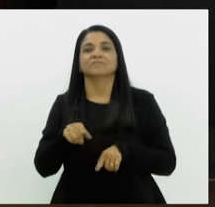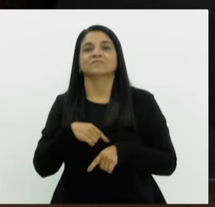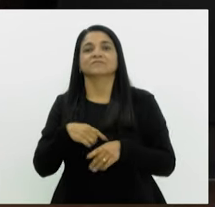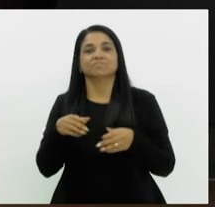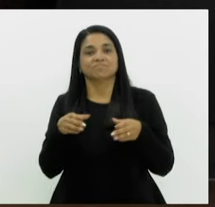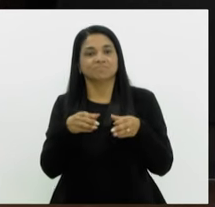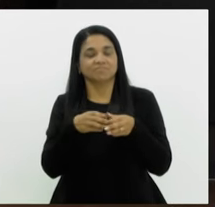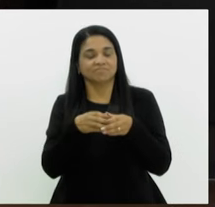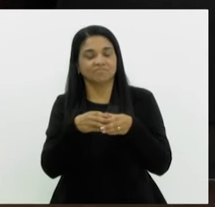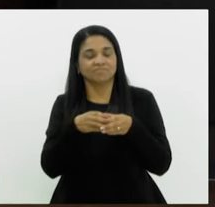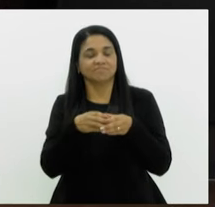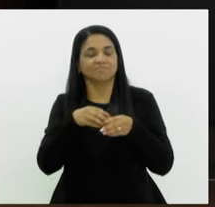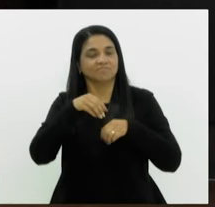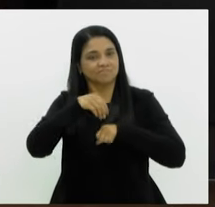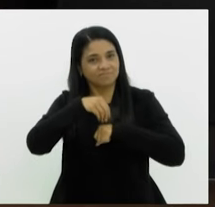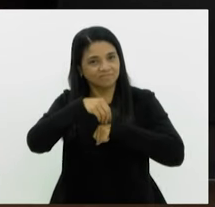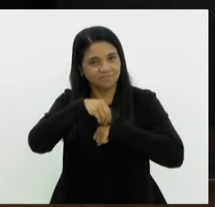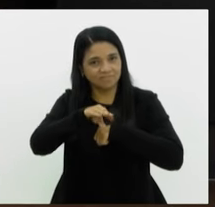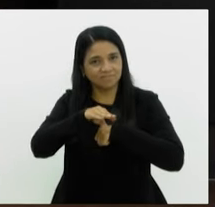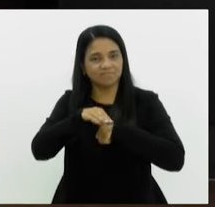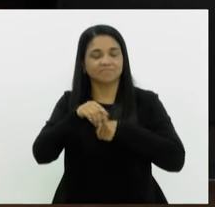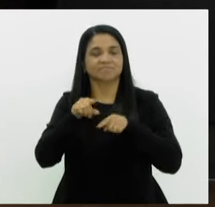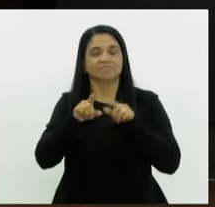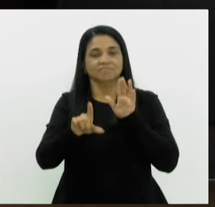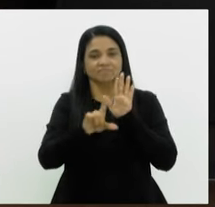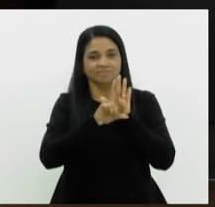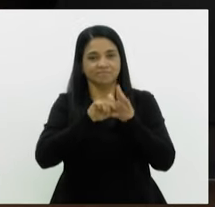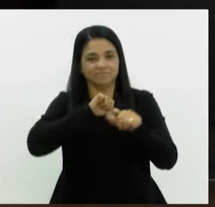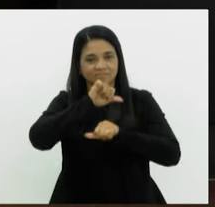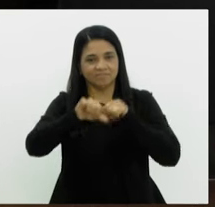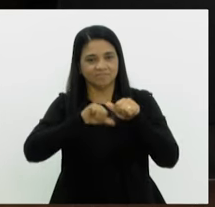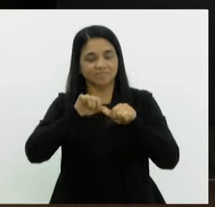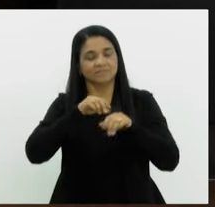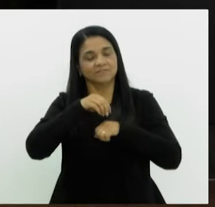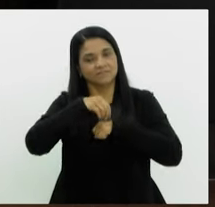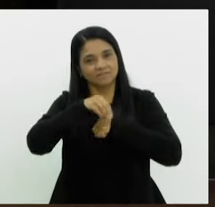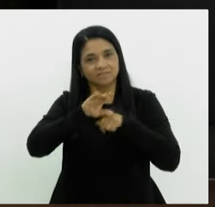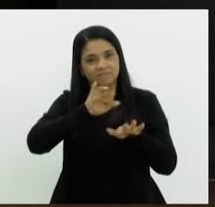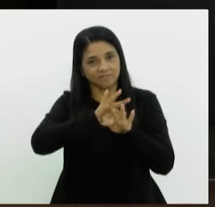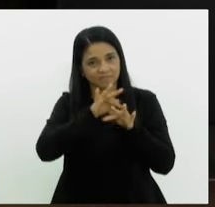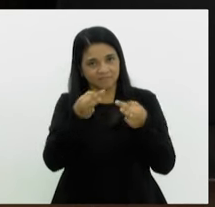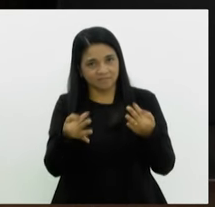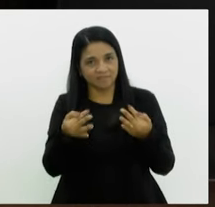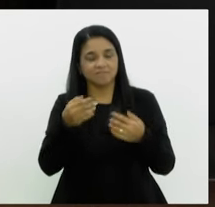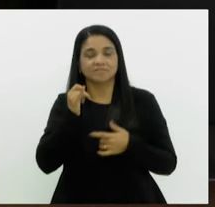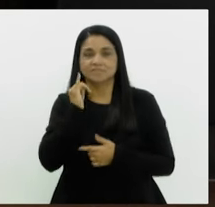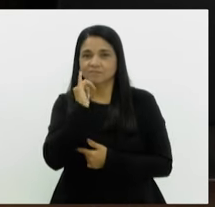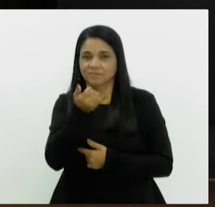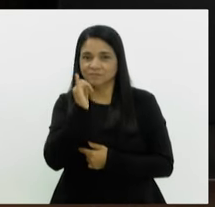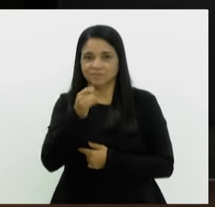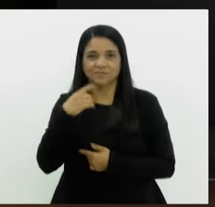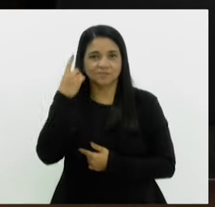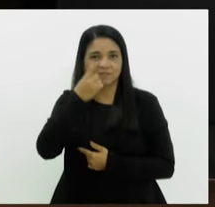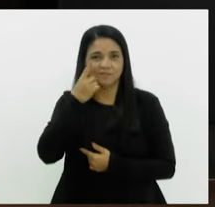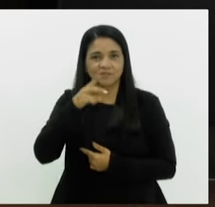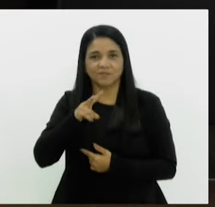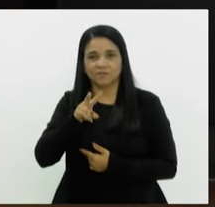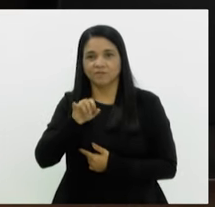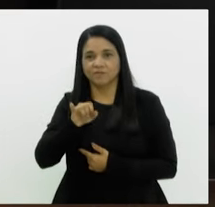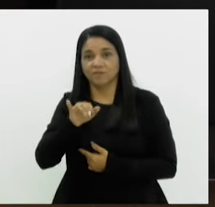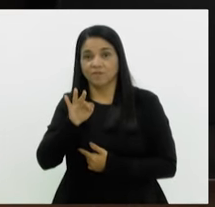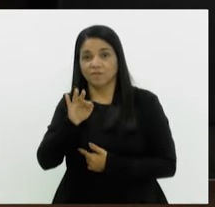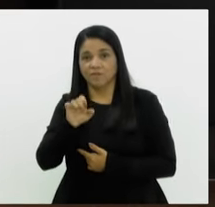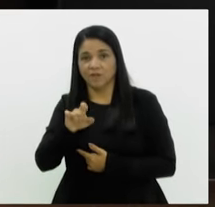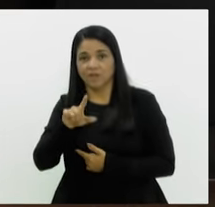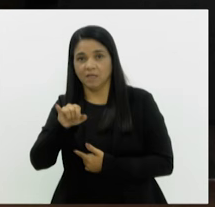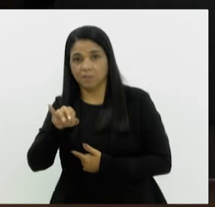de Indicações Legislativas pela Transformação de Indicação Simples. Relator, deputado Felipe Soares.